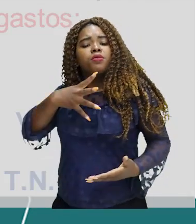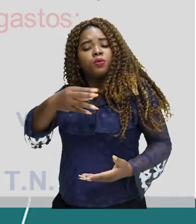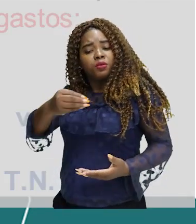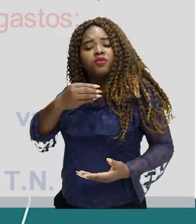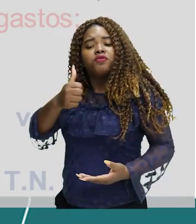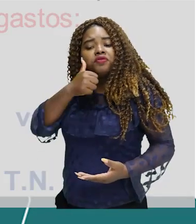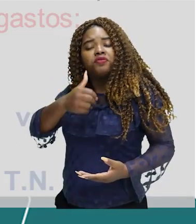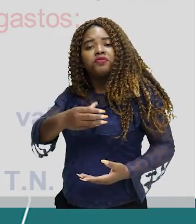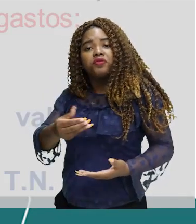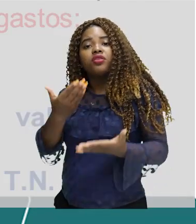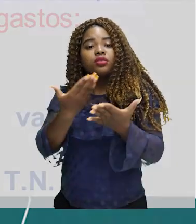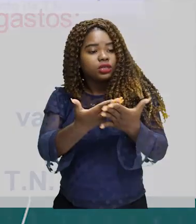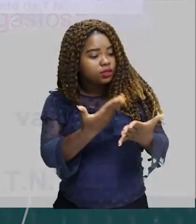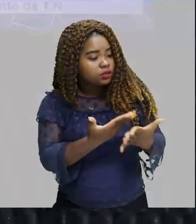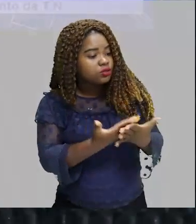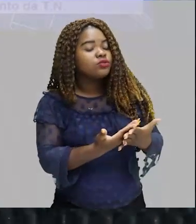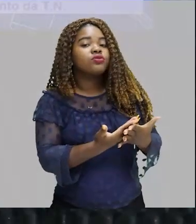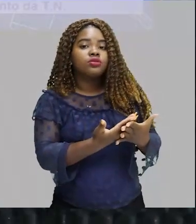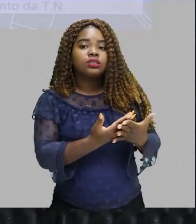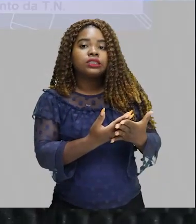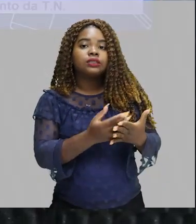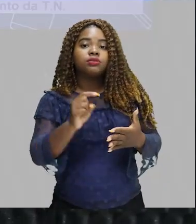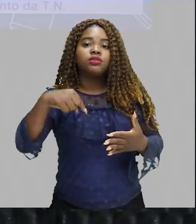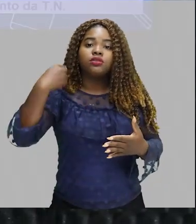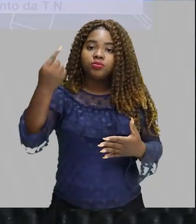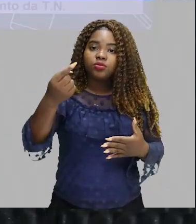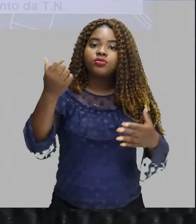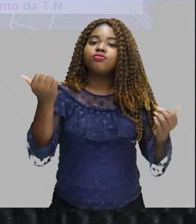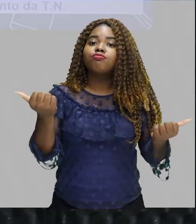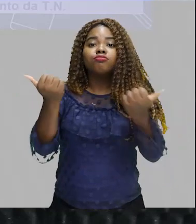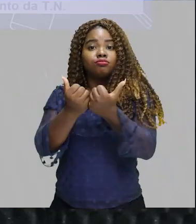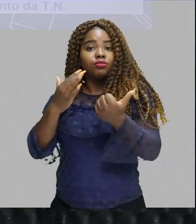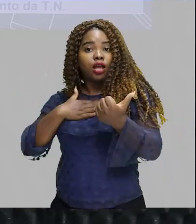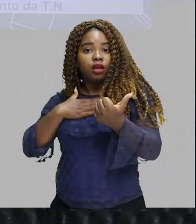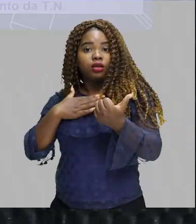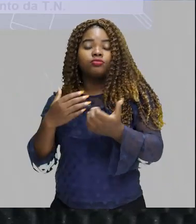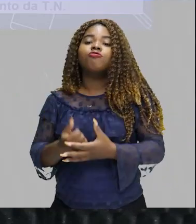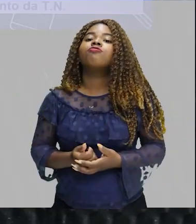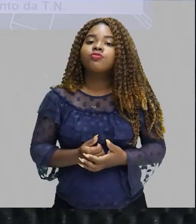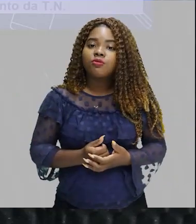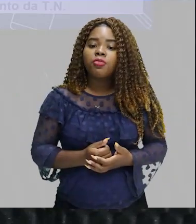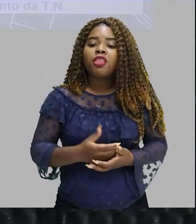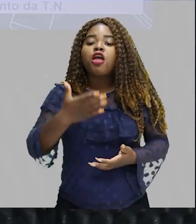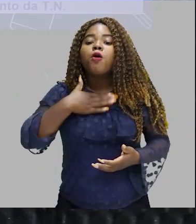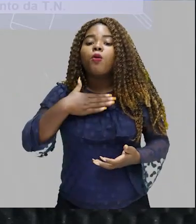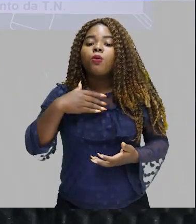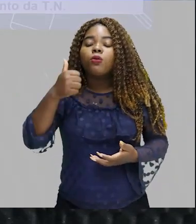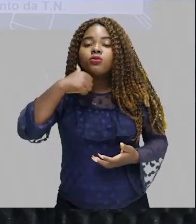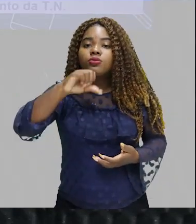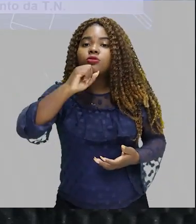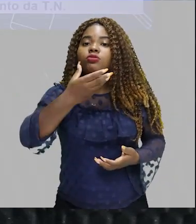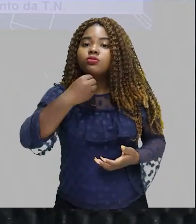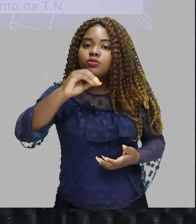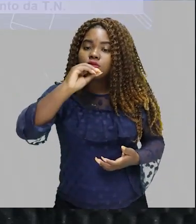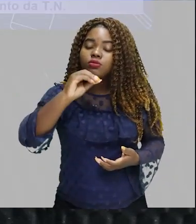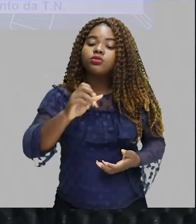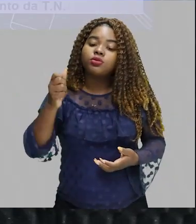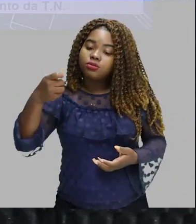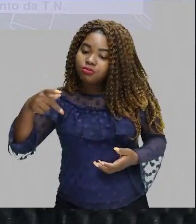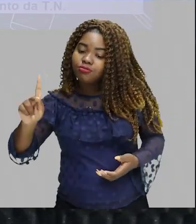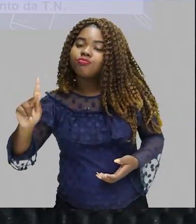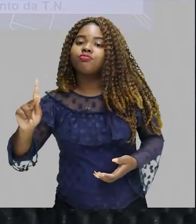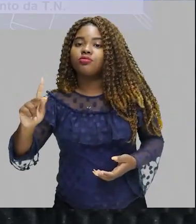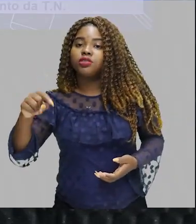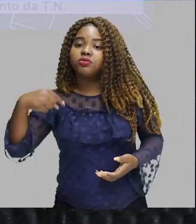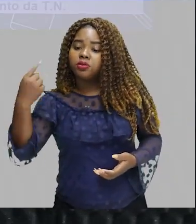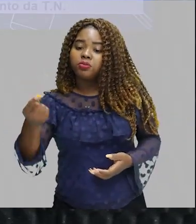está estudando, para daqui à frente ele ocupar meu espaço. Os meus pais já estão próximos de se aposentar. Então, daqui a pouco eles se aposentam,